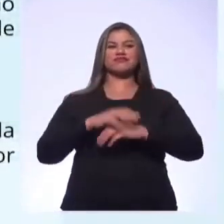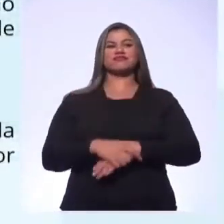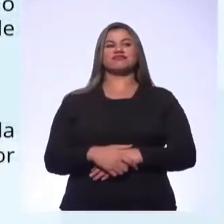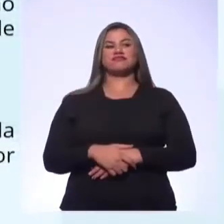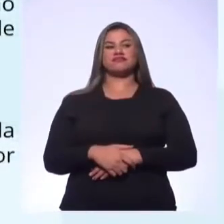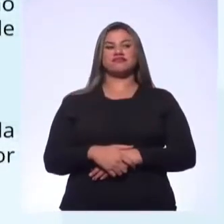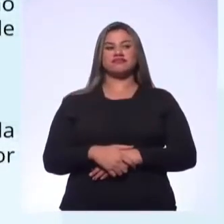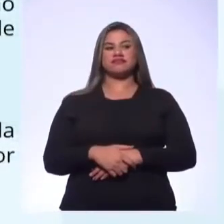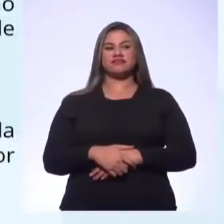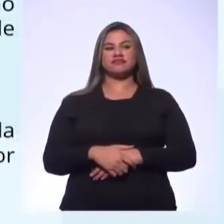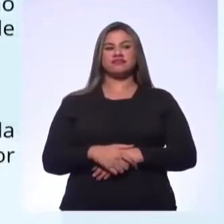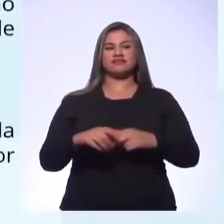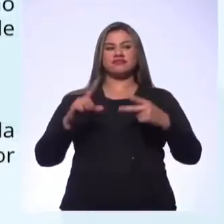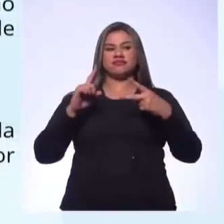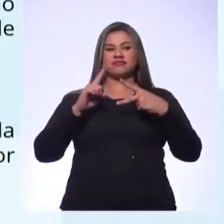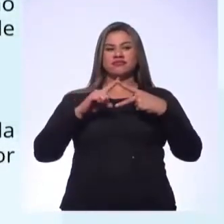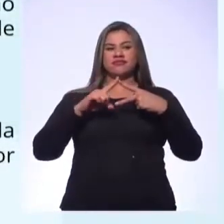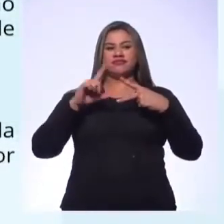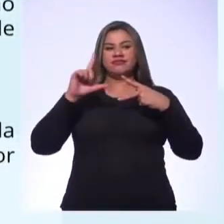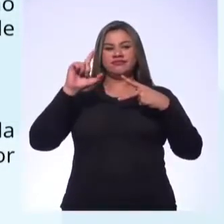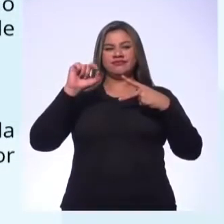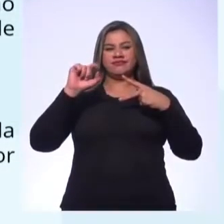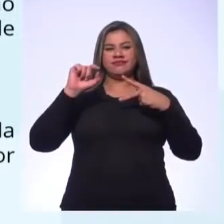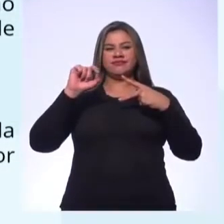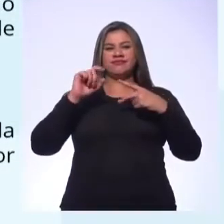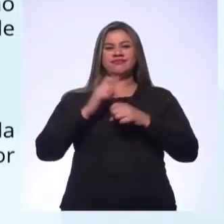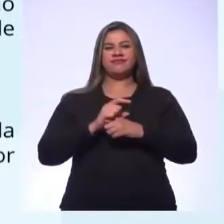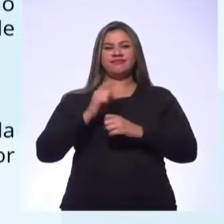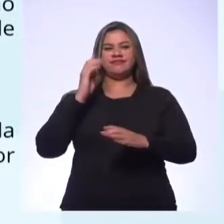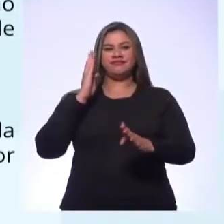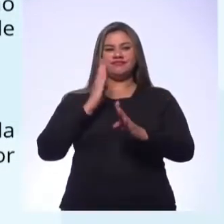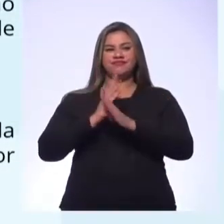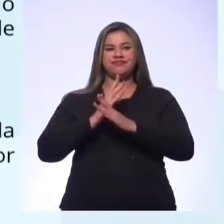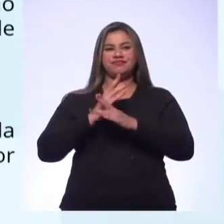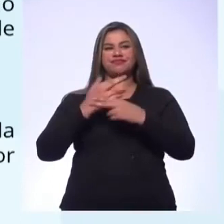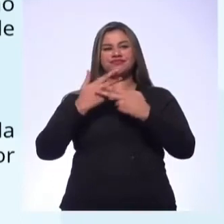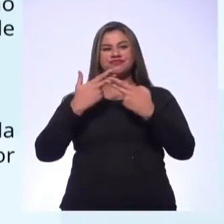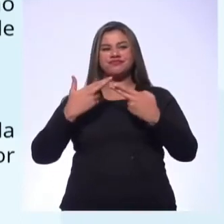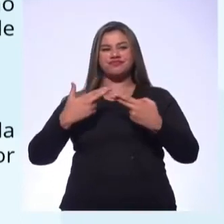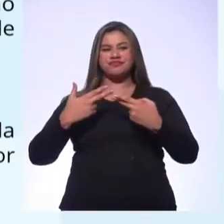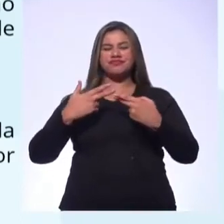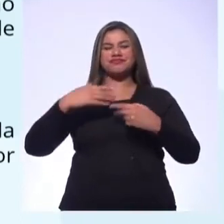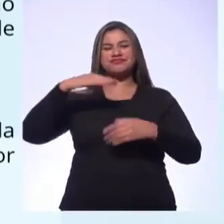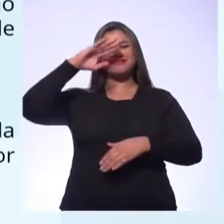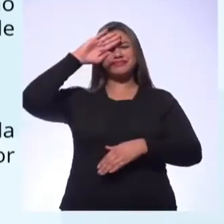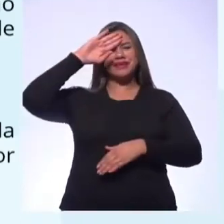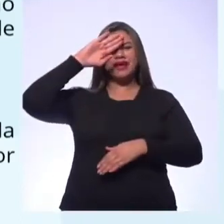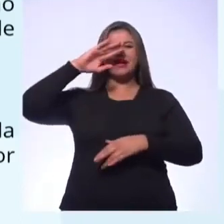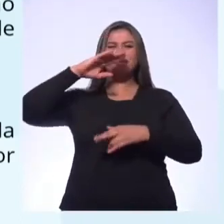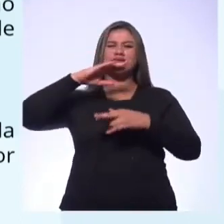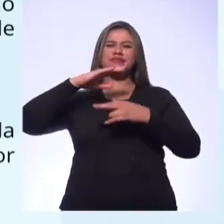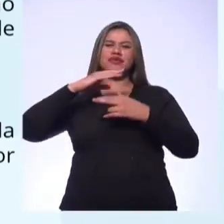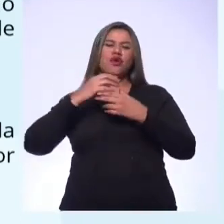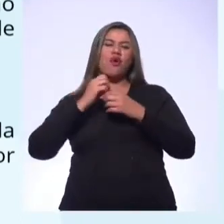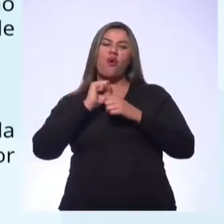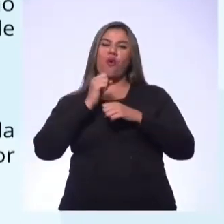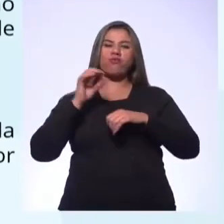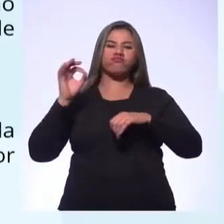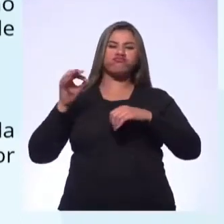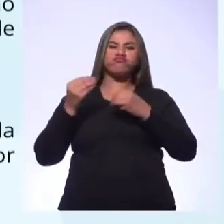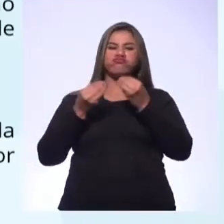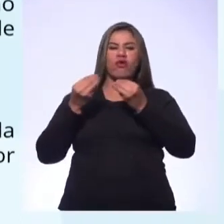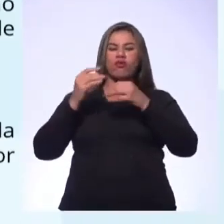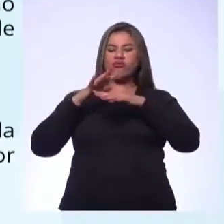hoje. Então, é a habilidade 10, ó, identificar sintomas, modos de transmissão, tratamento das